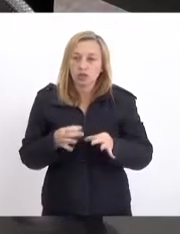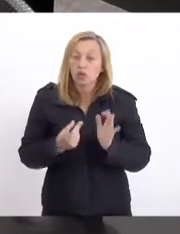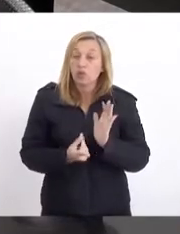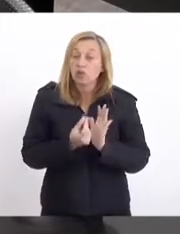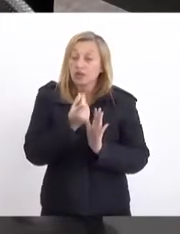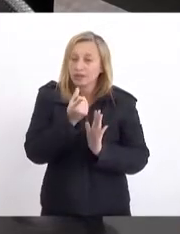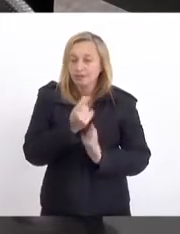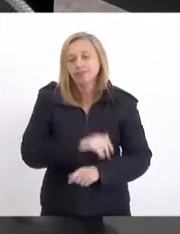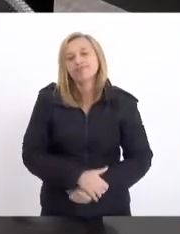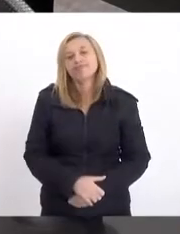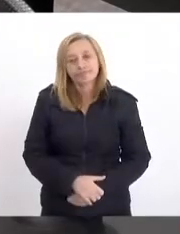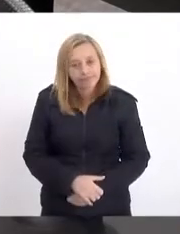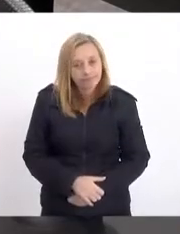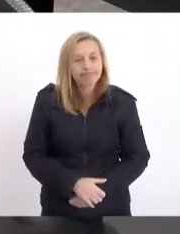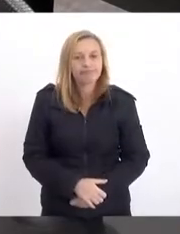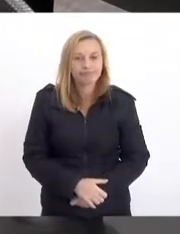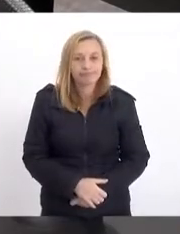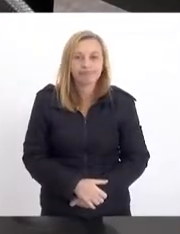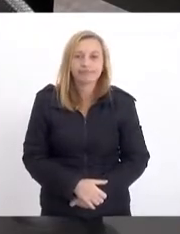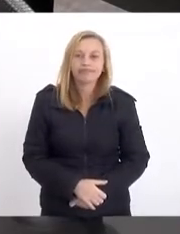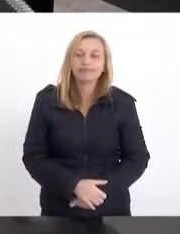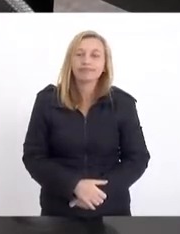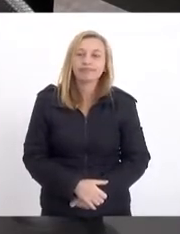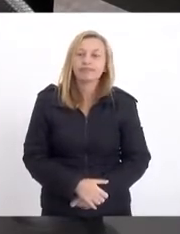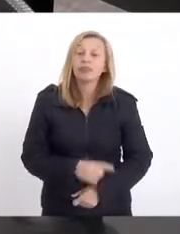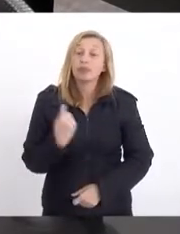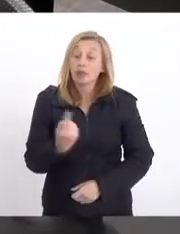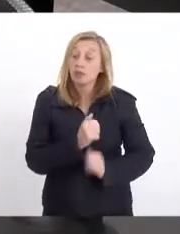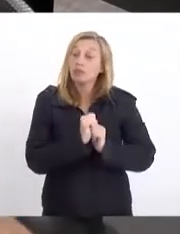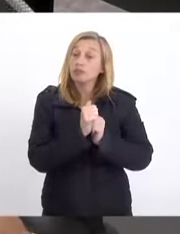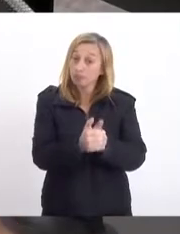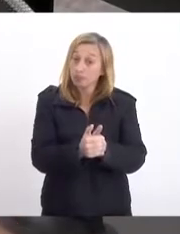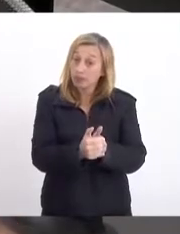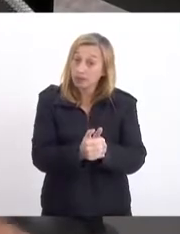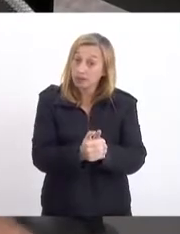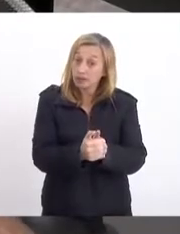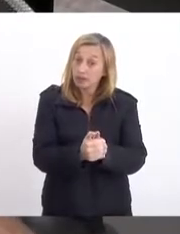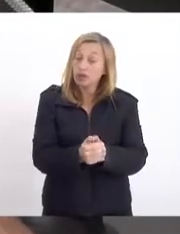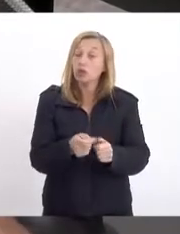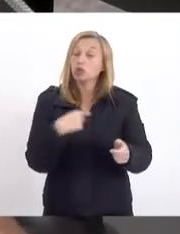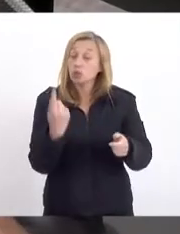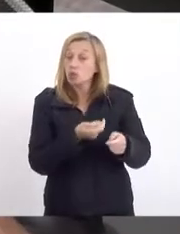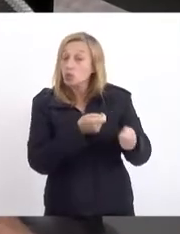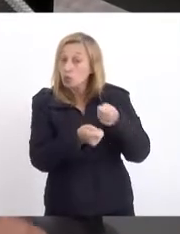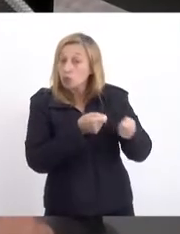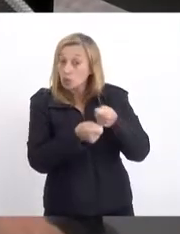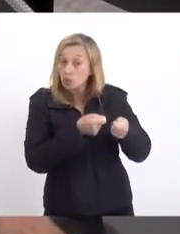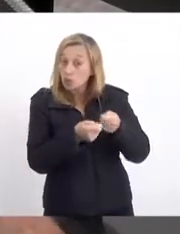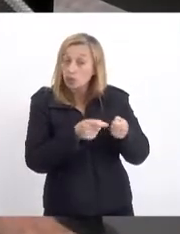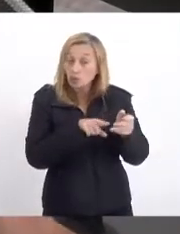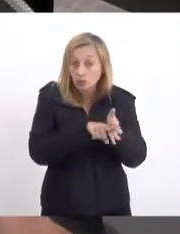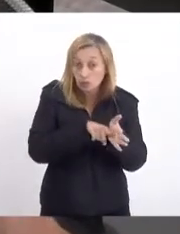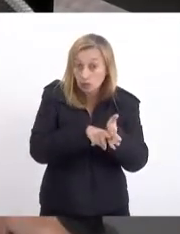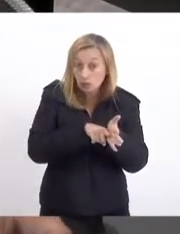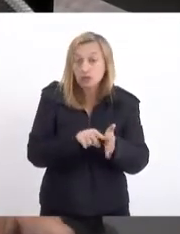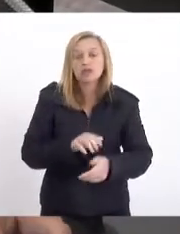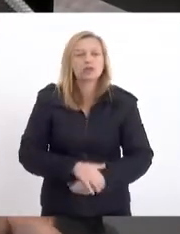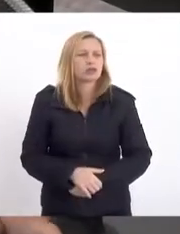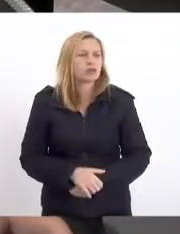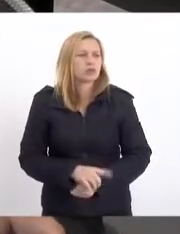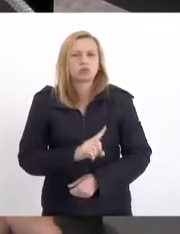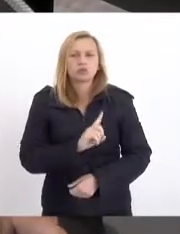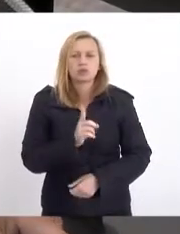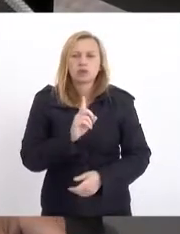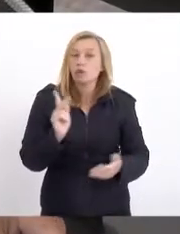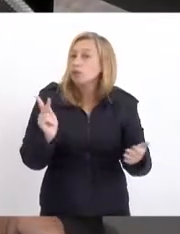físico-financeiro. Para o nosso acompanhamento, o nosso controle, a nossa fiscalização, não